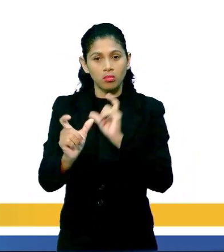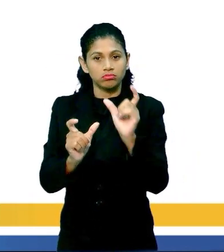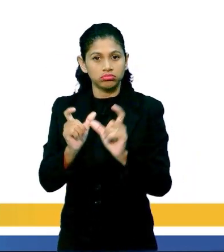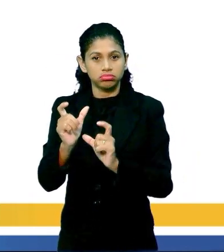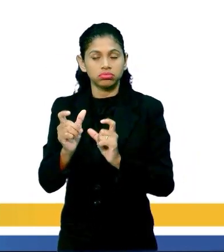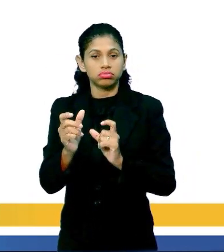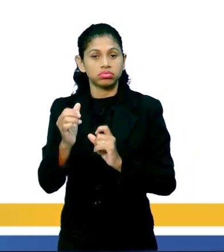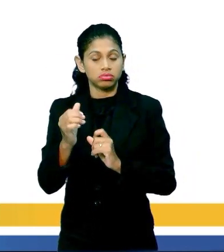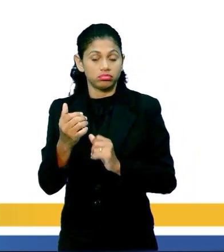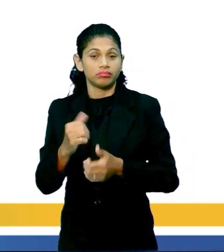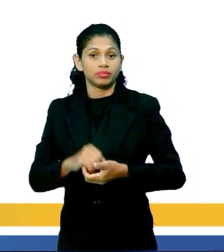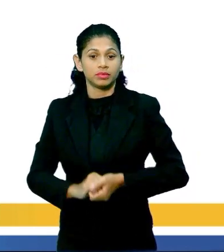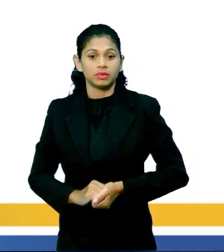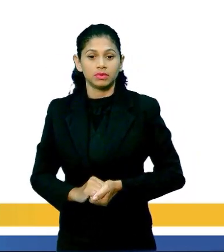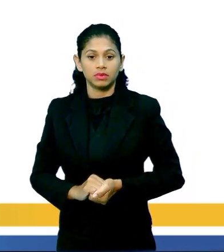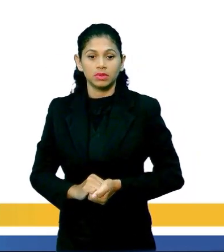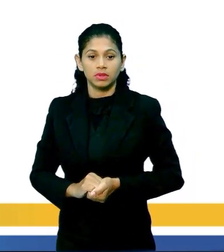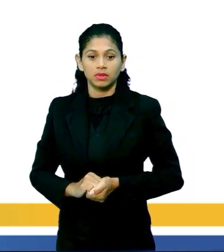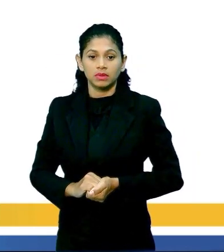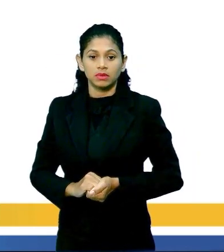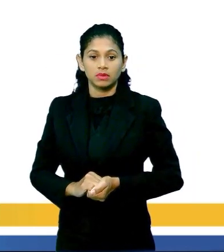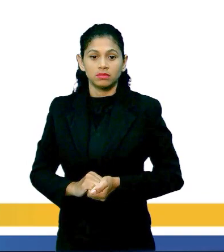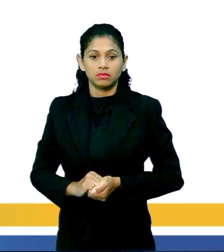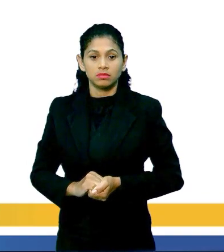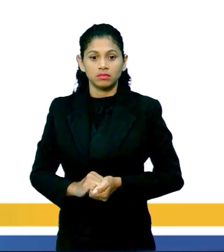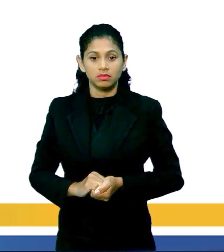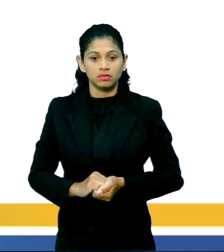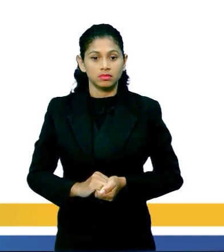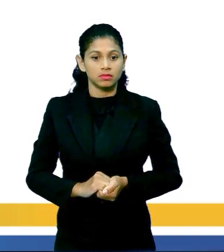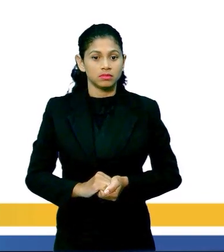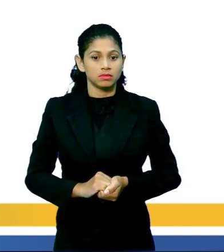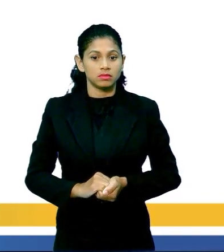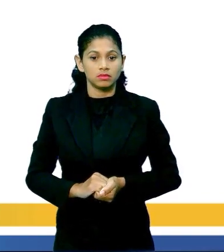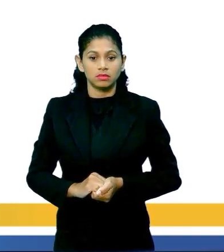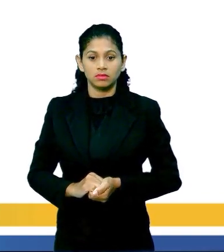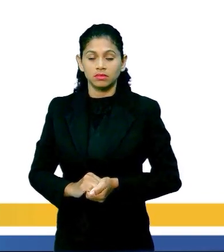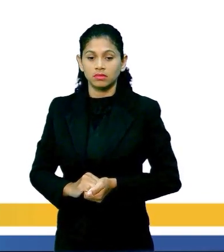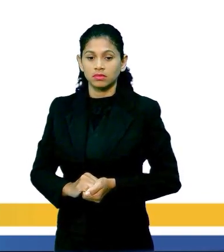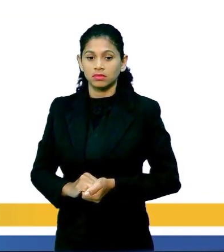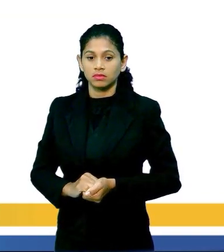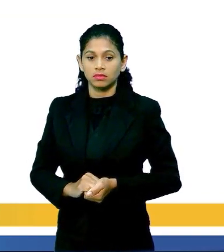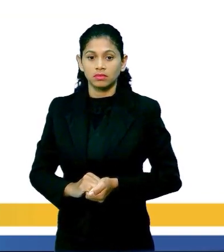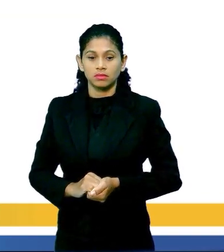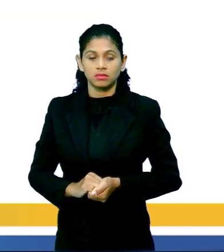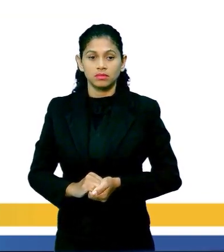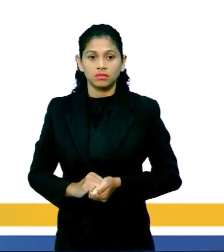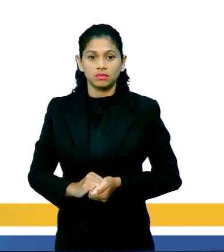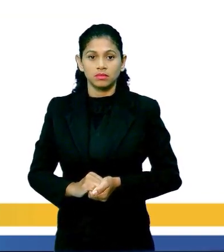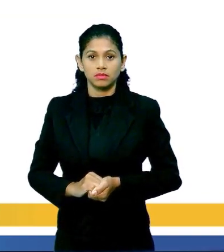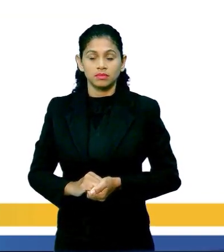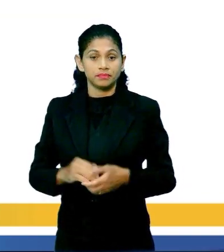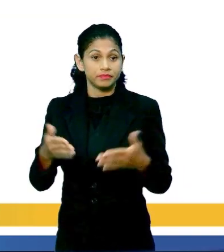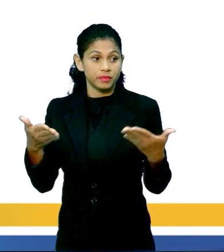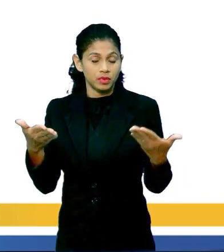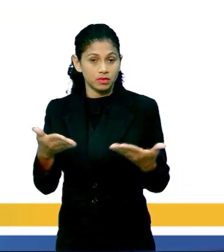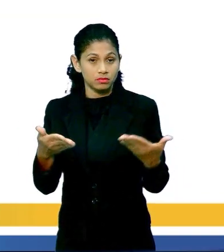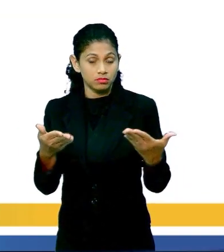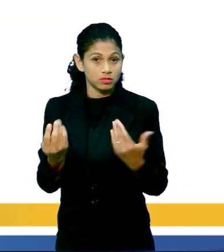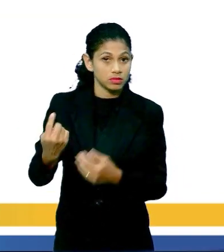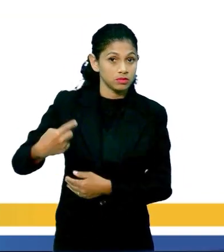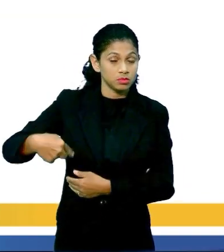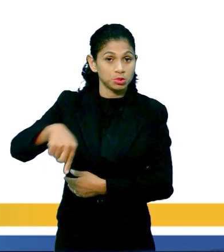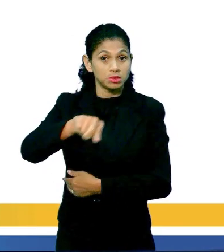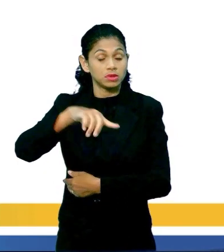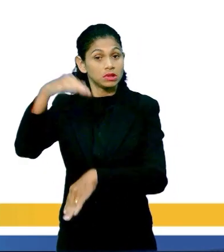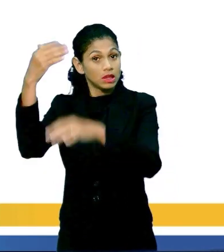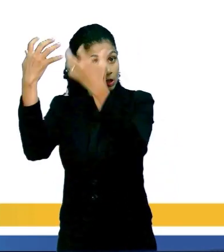significa expressões idiomáticas e não idiomas, ok? Agora, para vocês